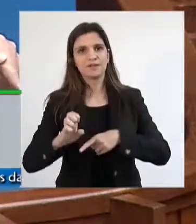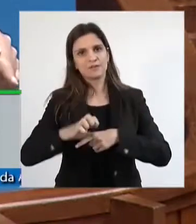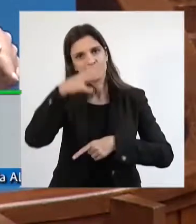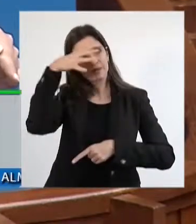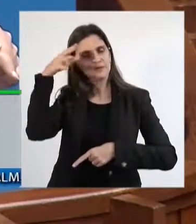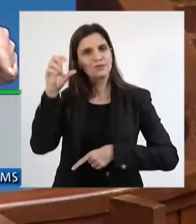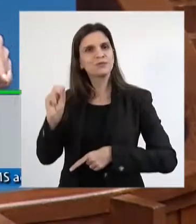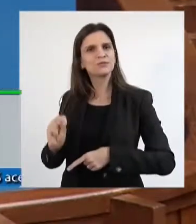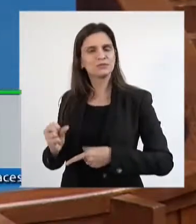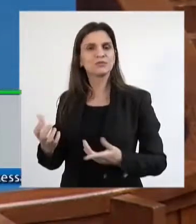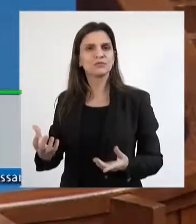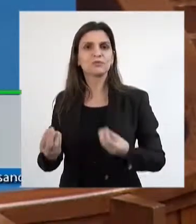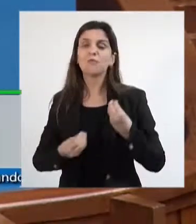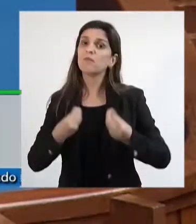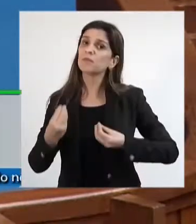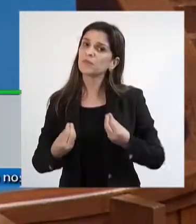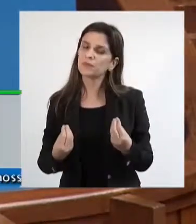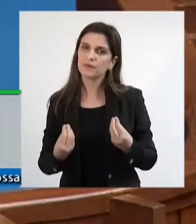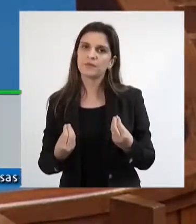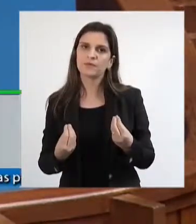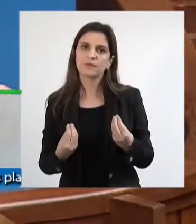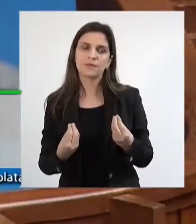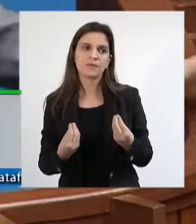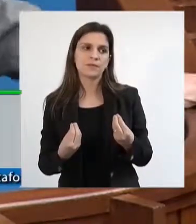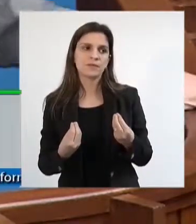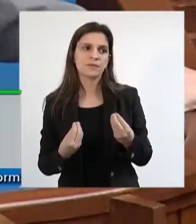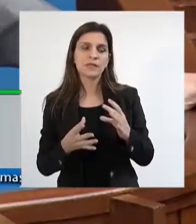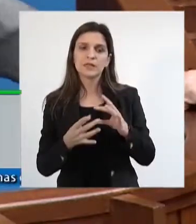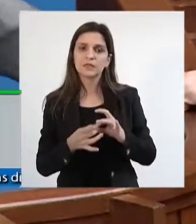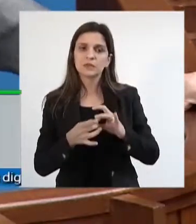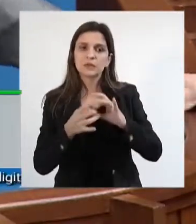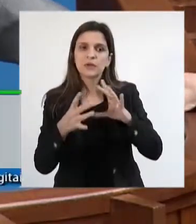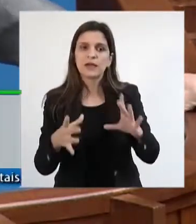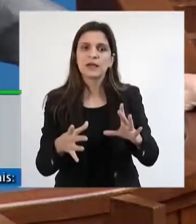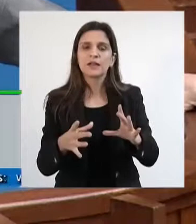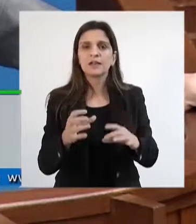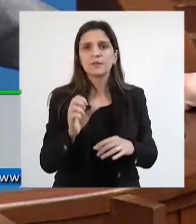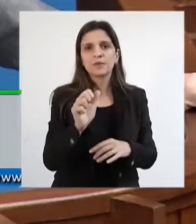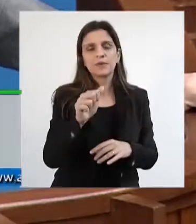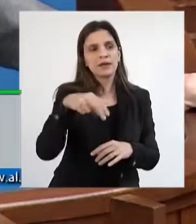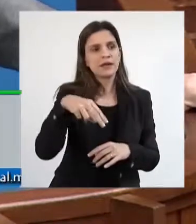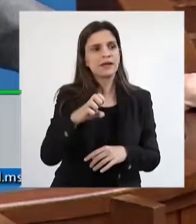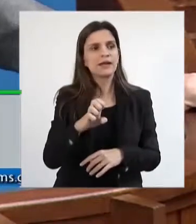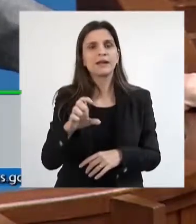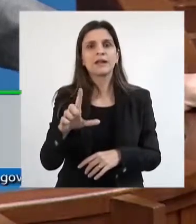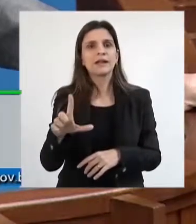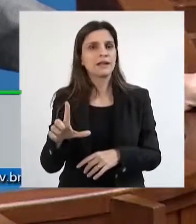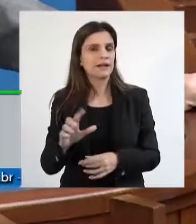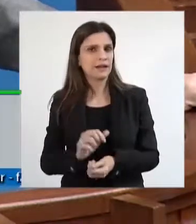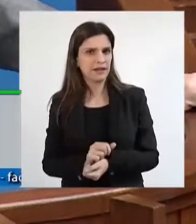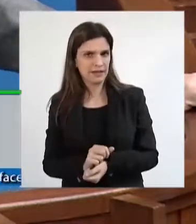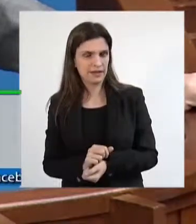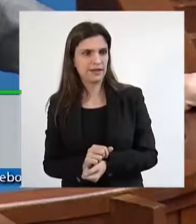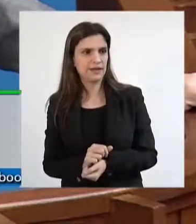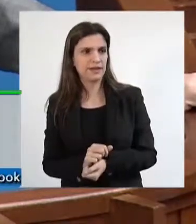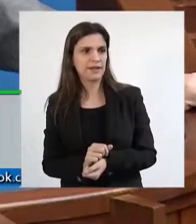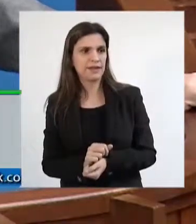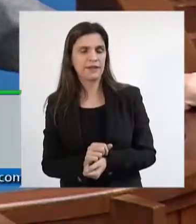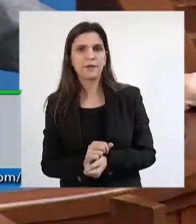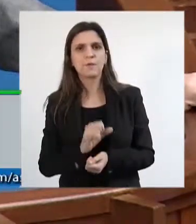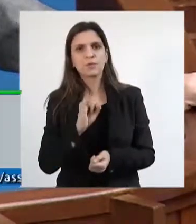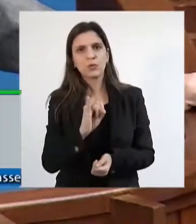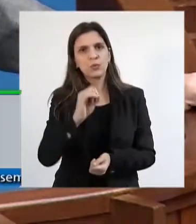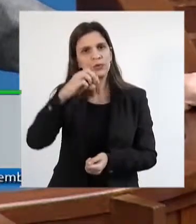contratos novos autorizados pela ANEEL, traz como fator de correção o